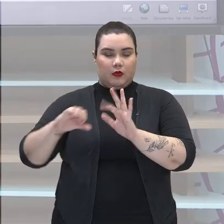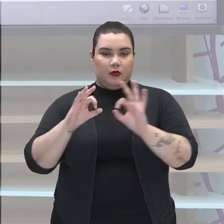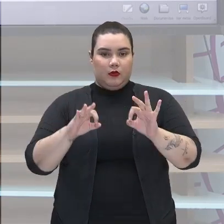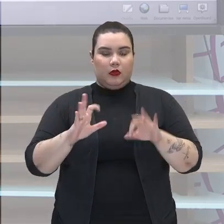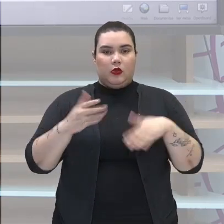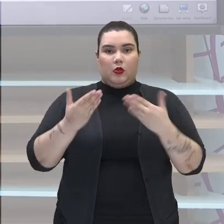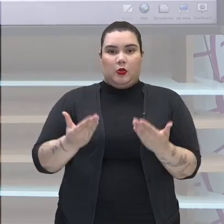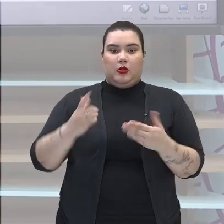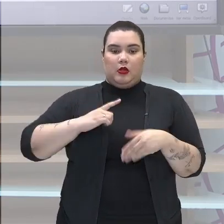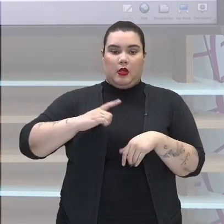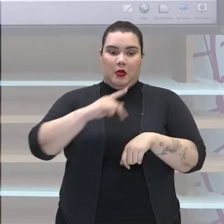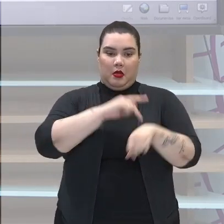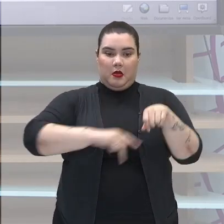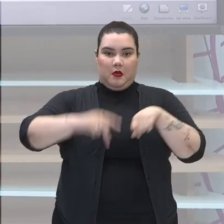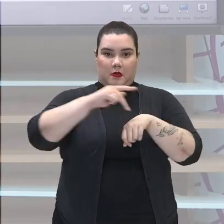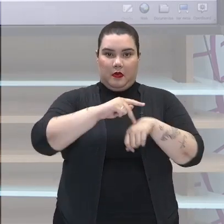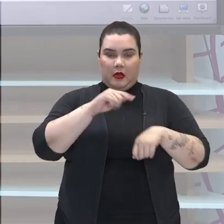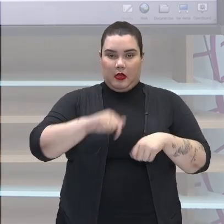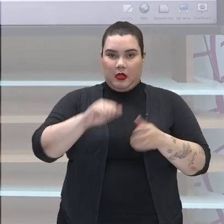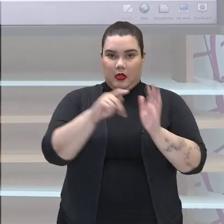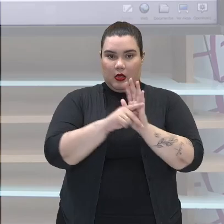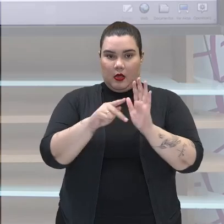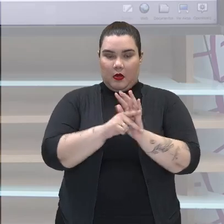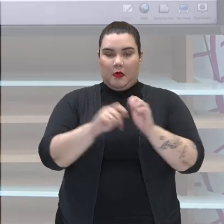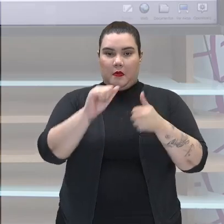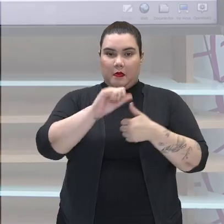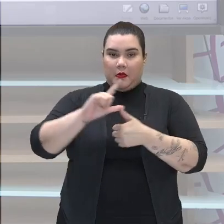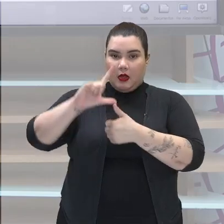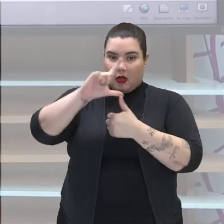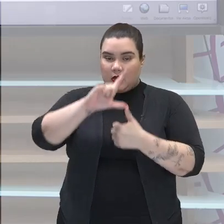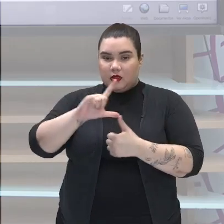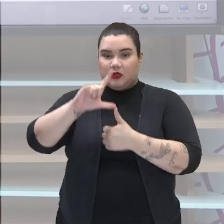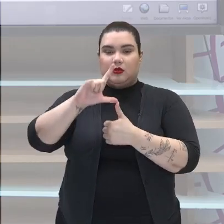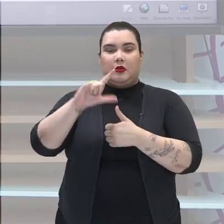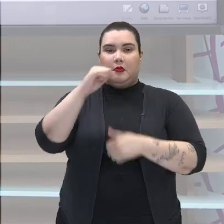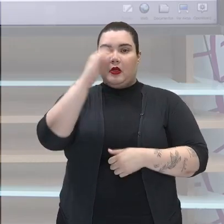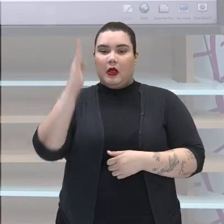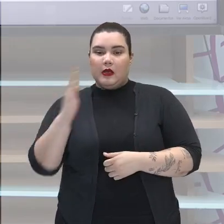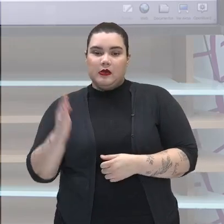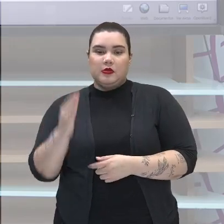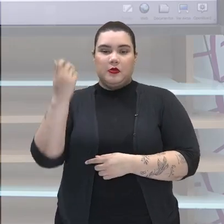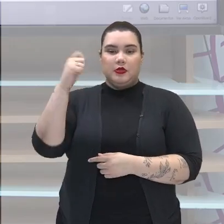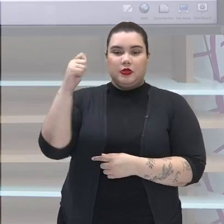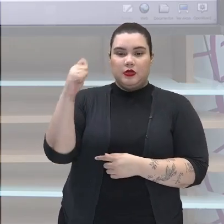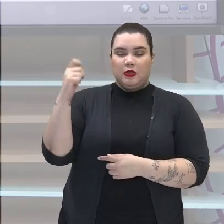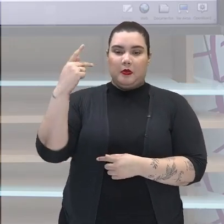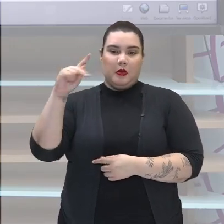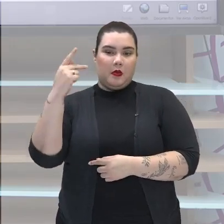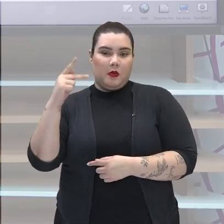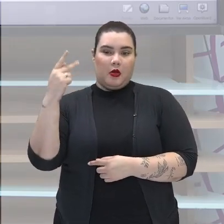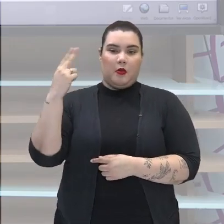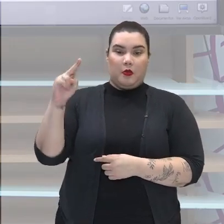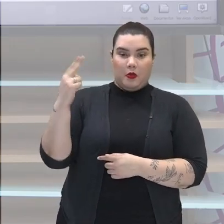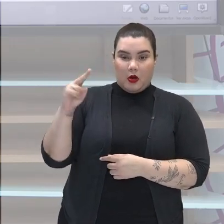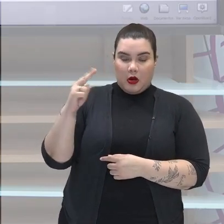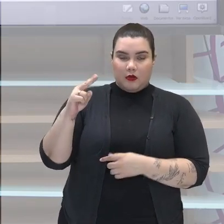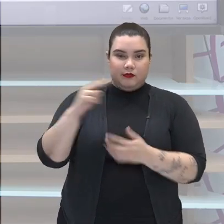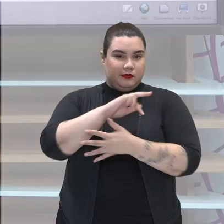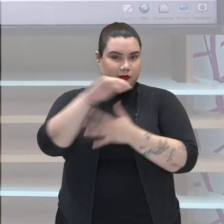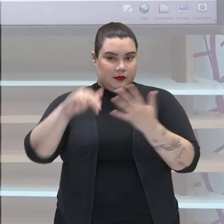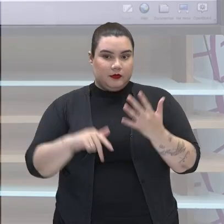países, né, nessa América Latina, Brasil, Argentina, Paraguai, Uruguai,